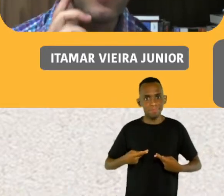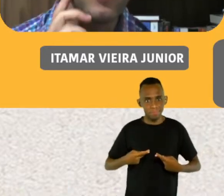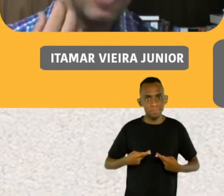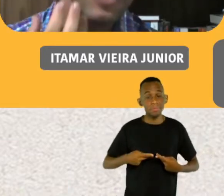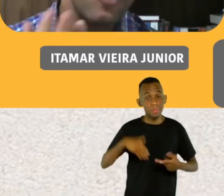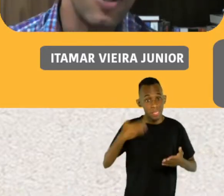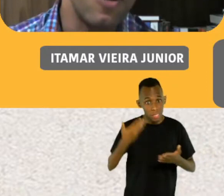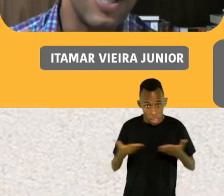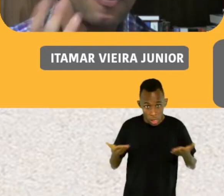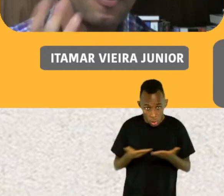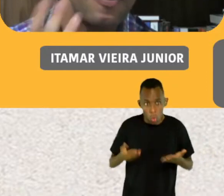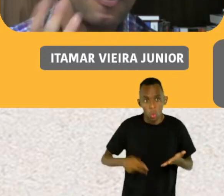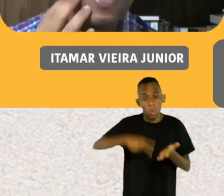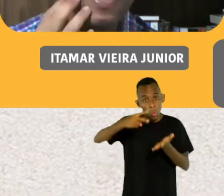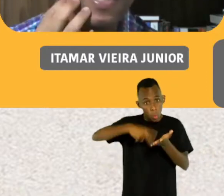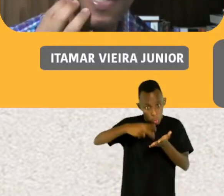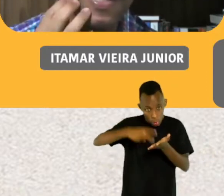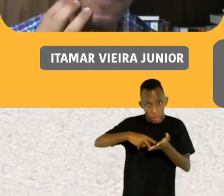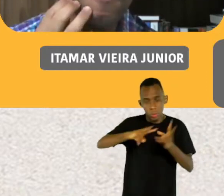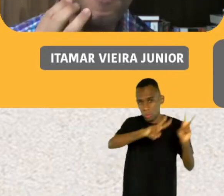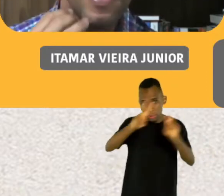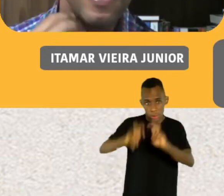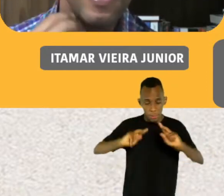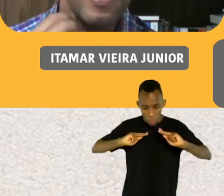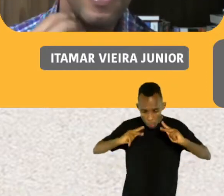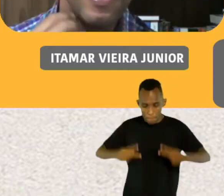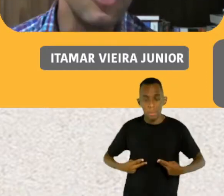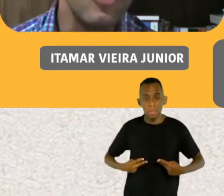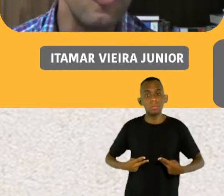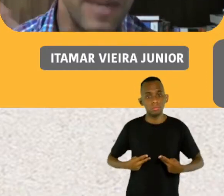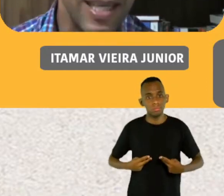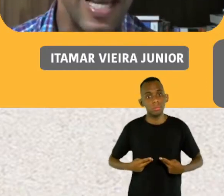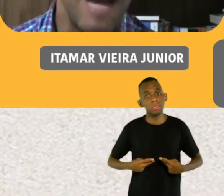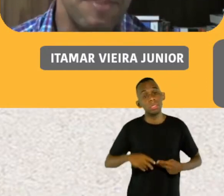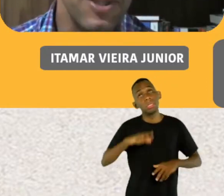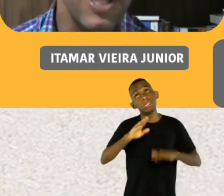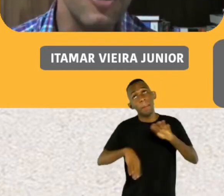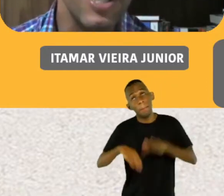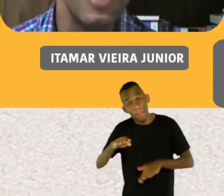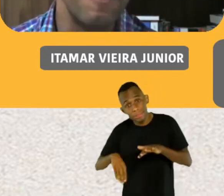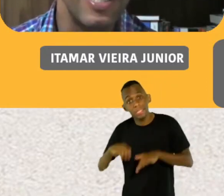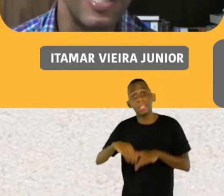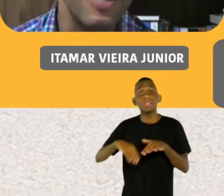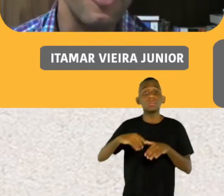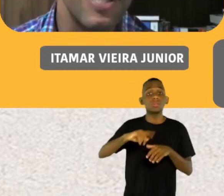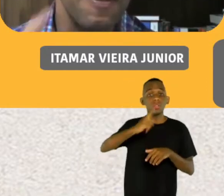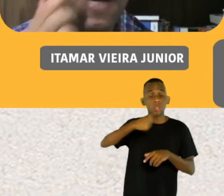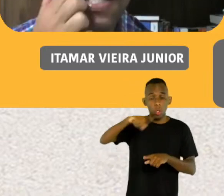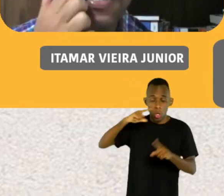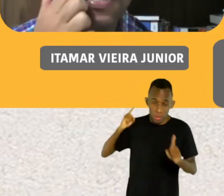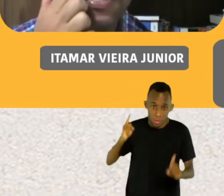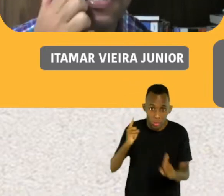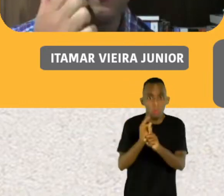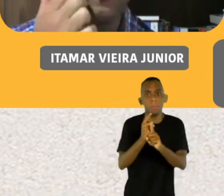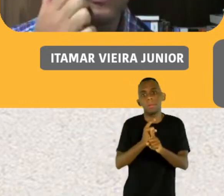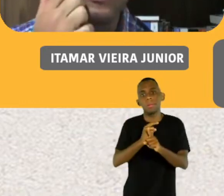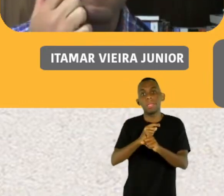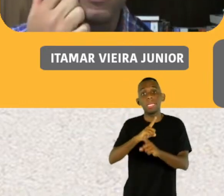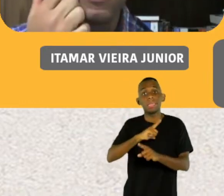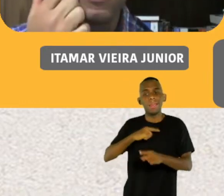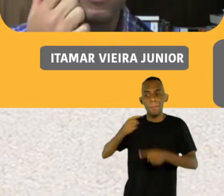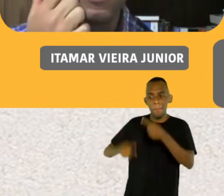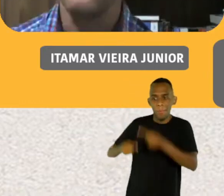momento eu li sobre humano. Pode ser que a gente descubra que há política também entre os animais, né, entre